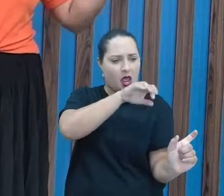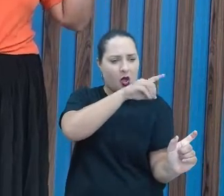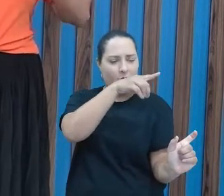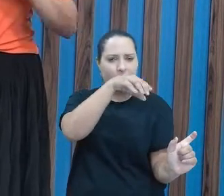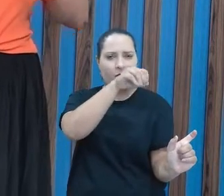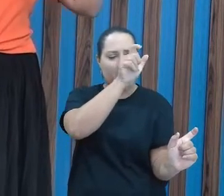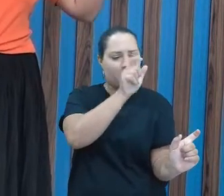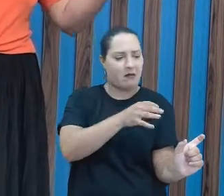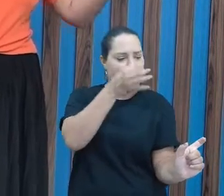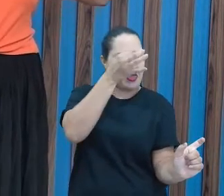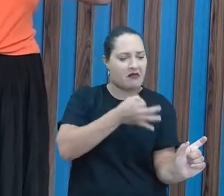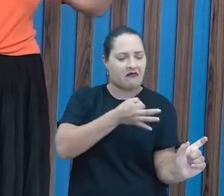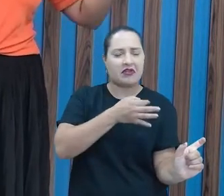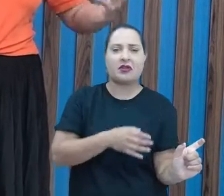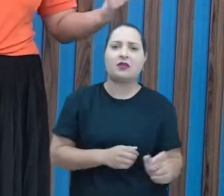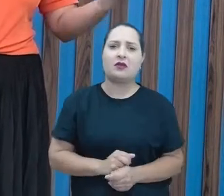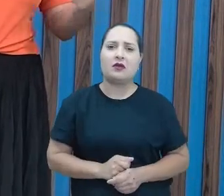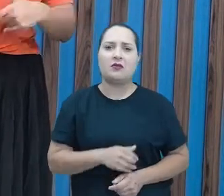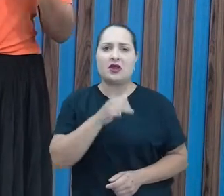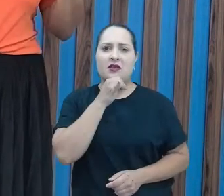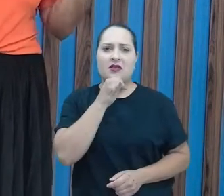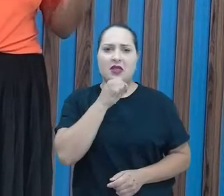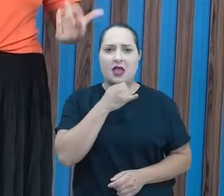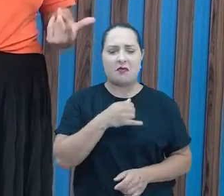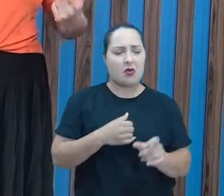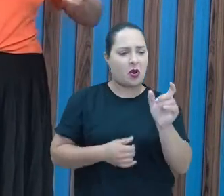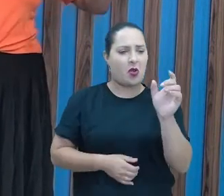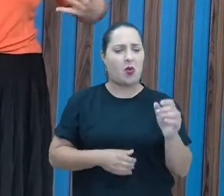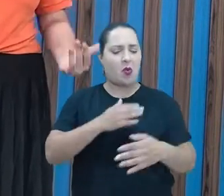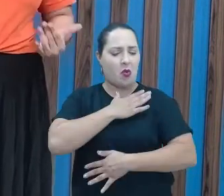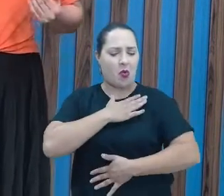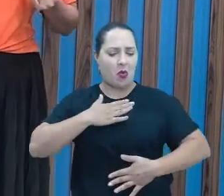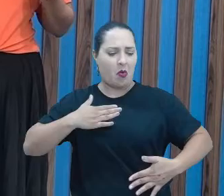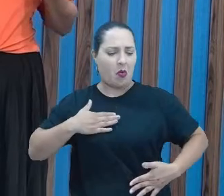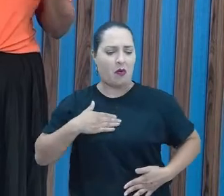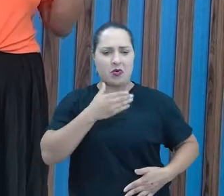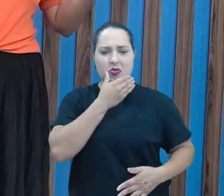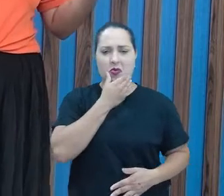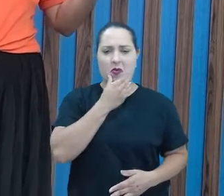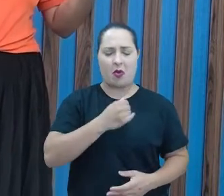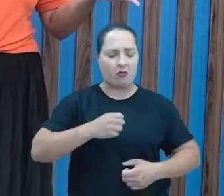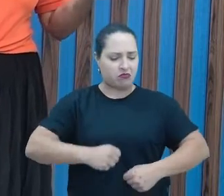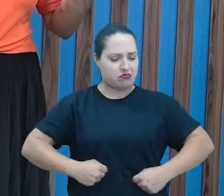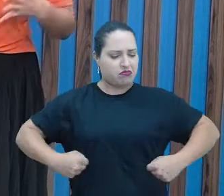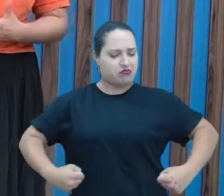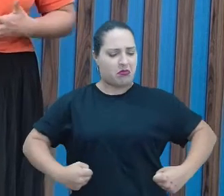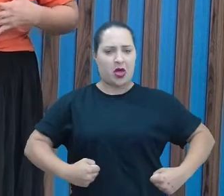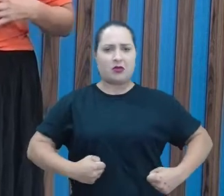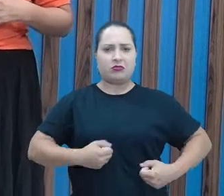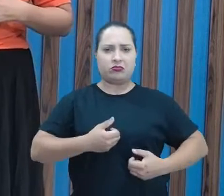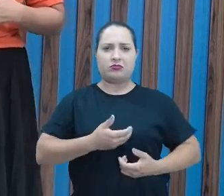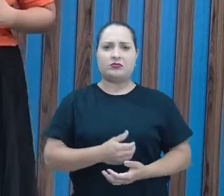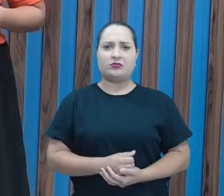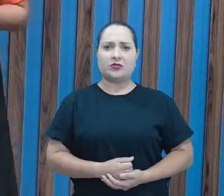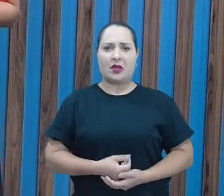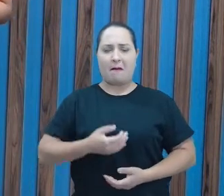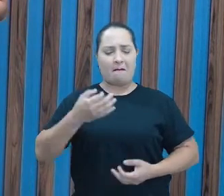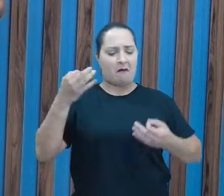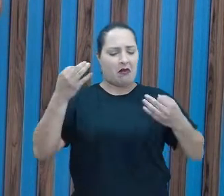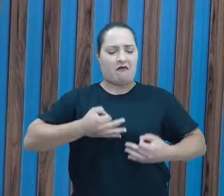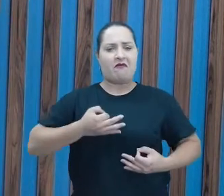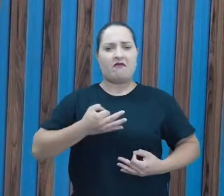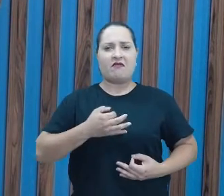masculino, branco, magro, esculpido, perfeito, saudável, né?